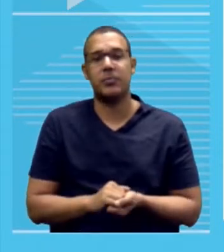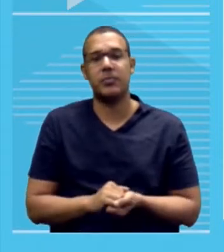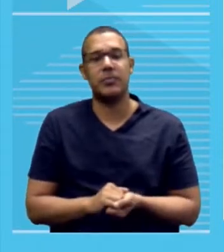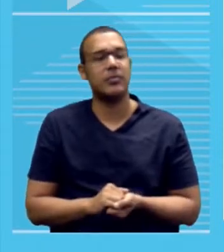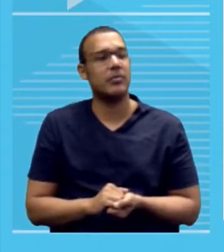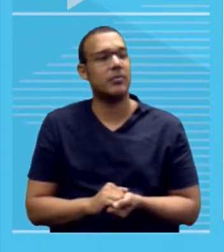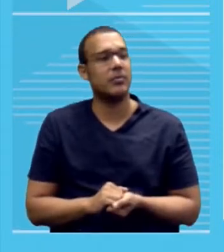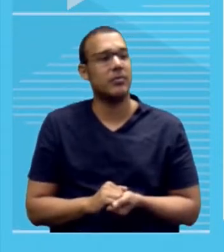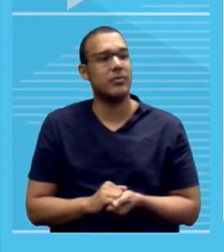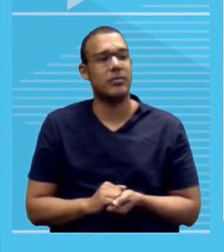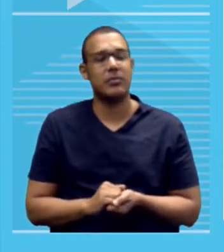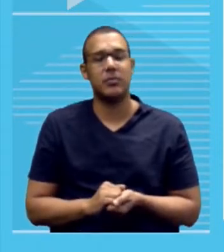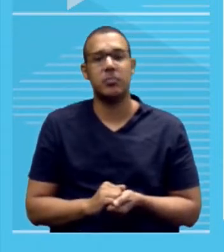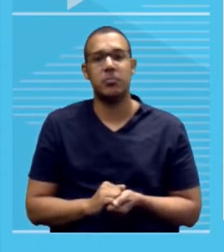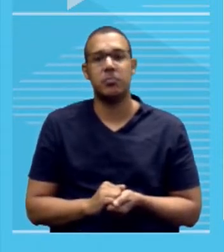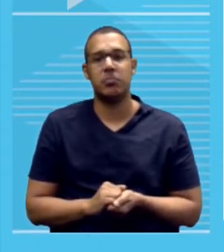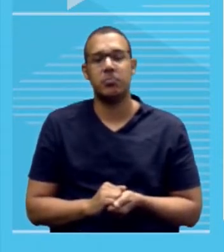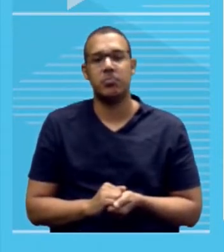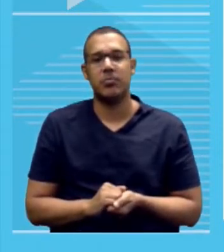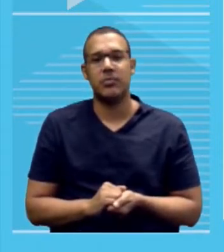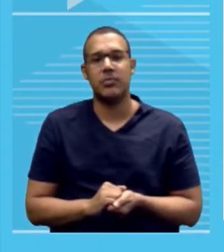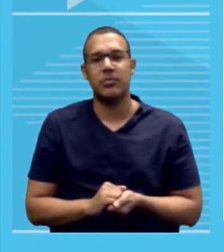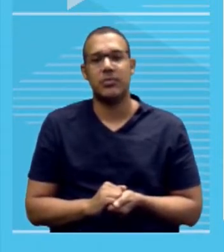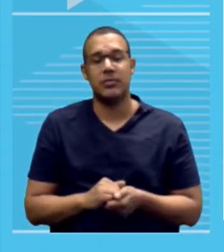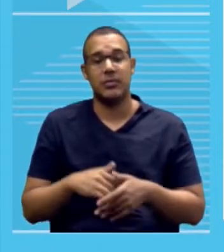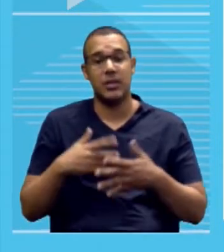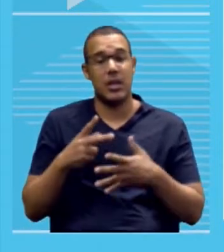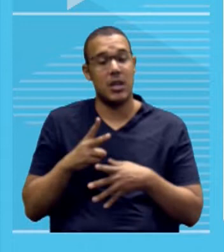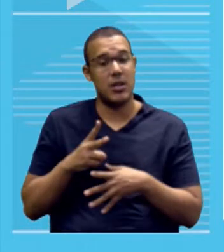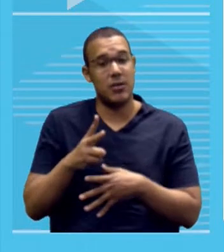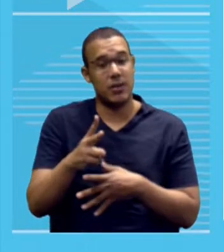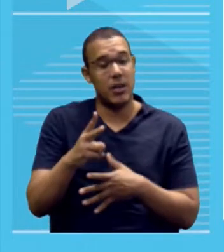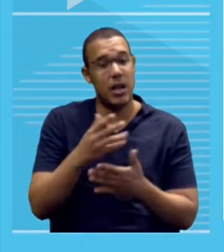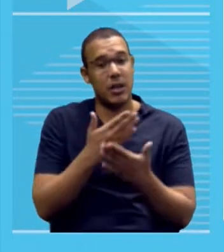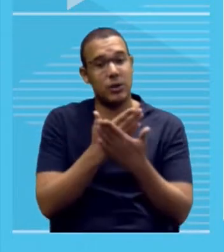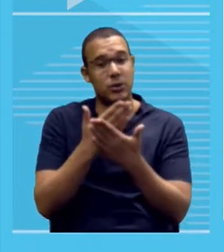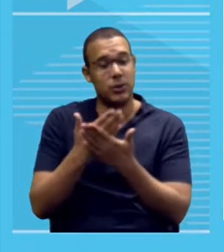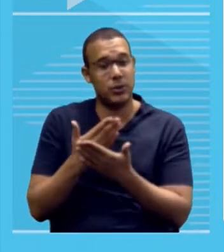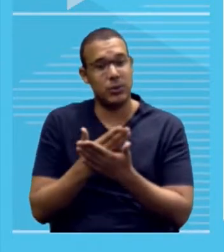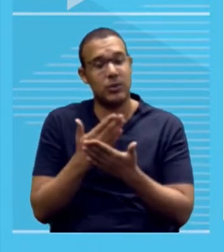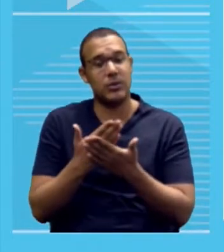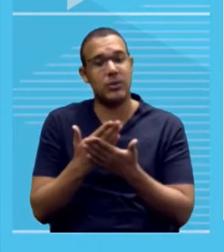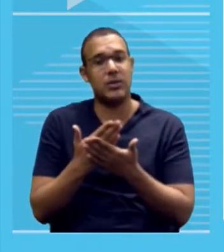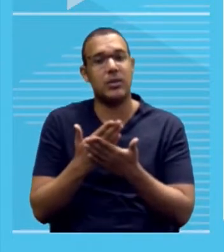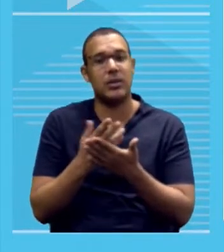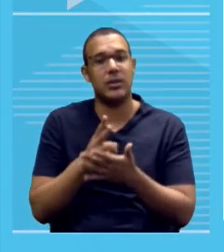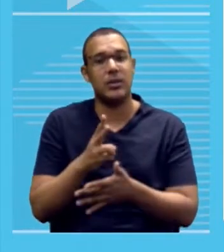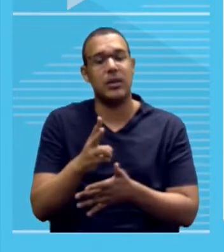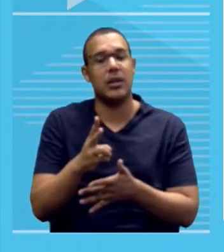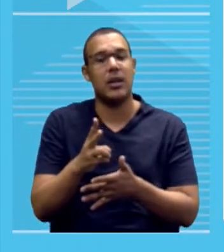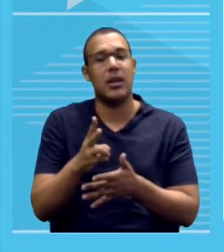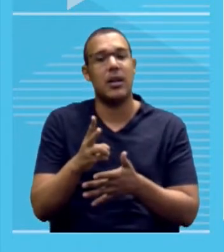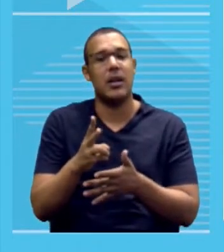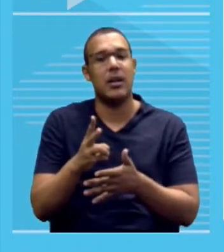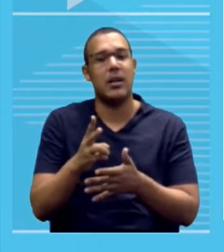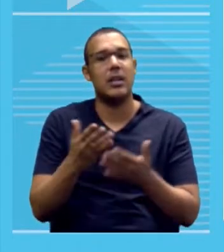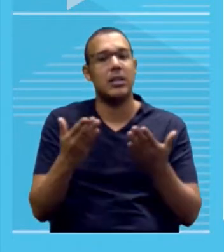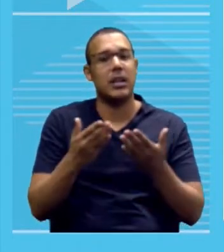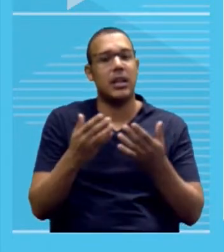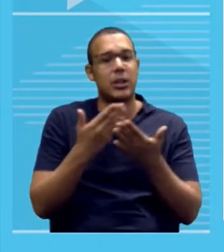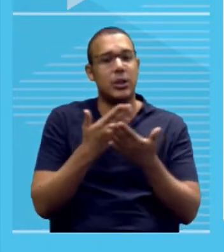continuar falando a gente fez um Break né para falar sobre gramática e agora a gente retorna Olha só